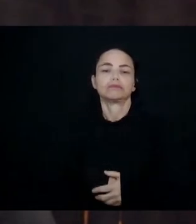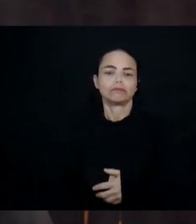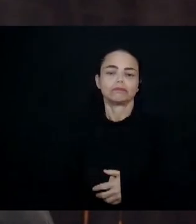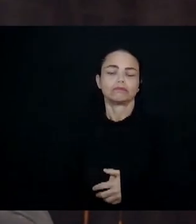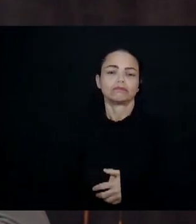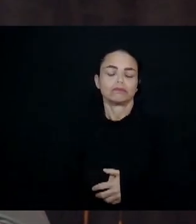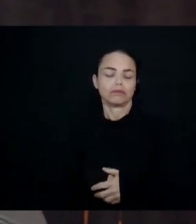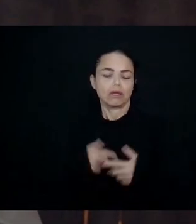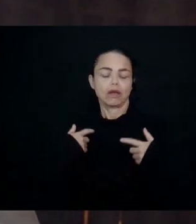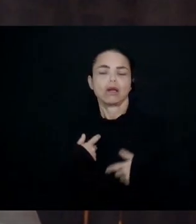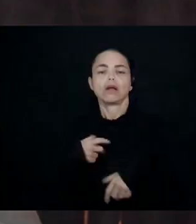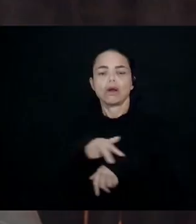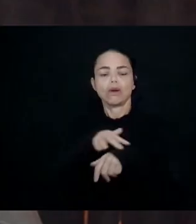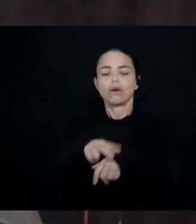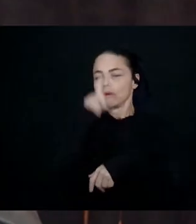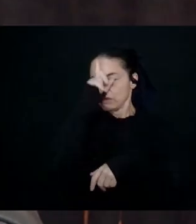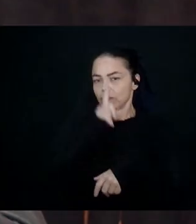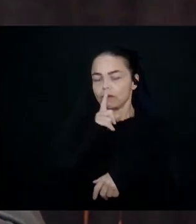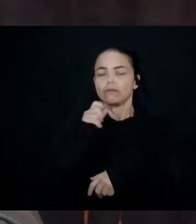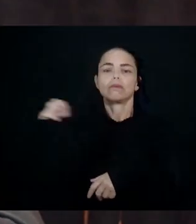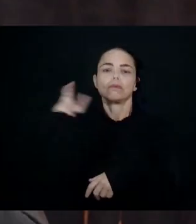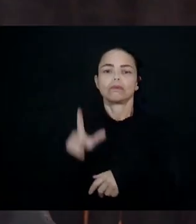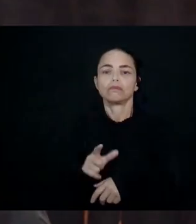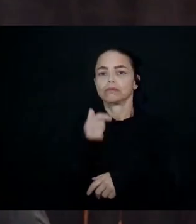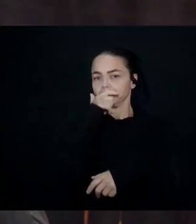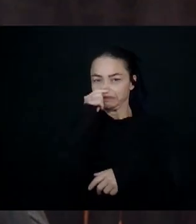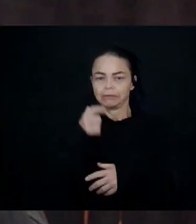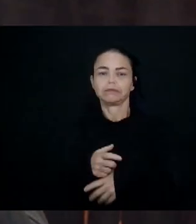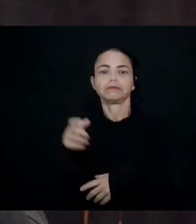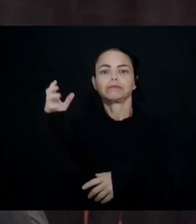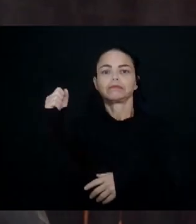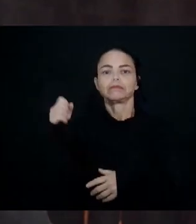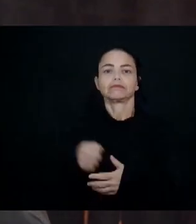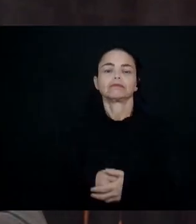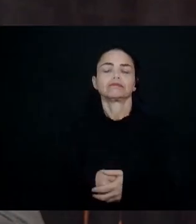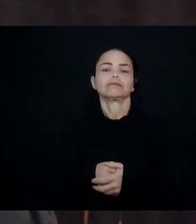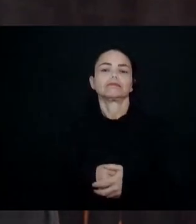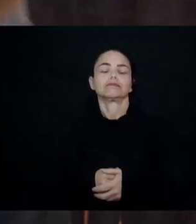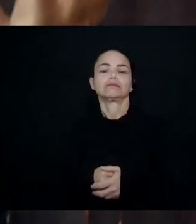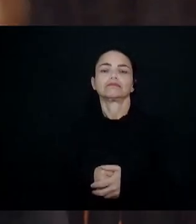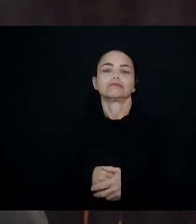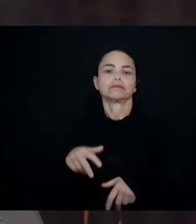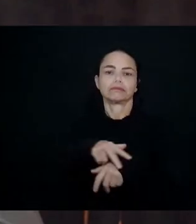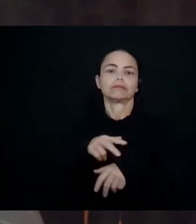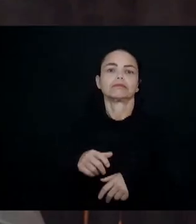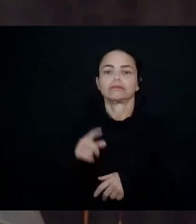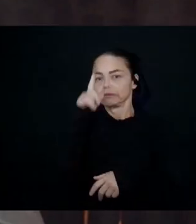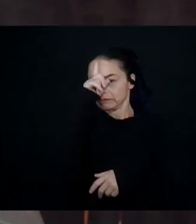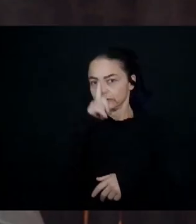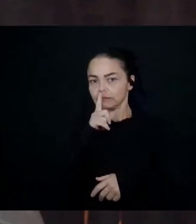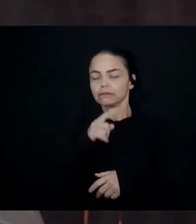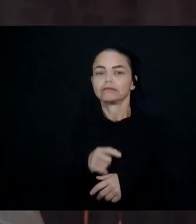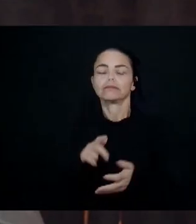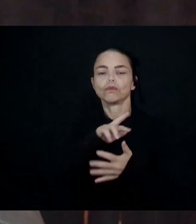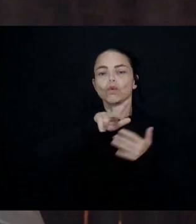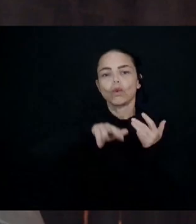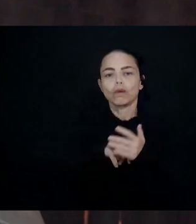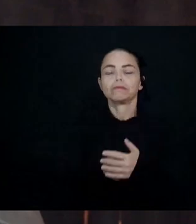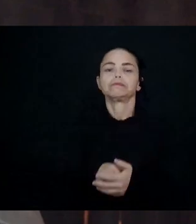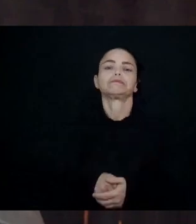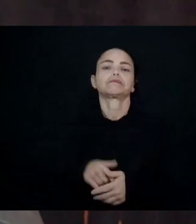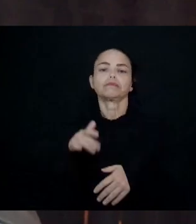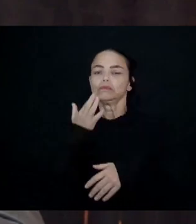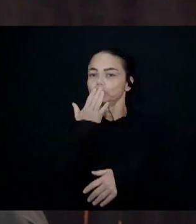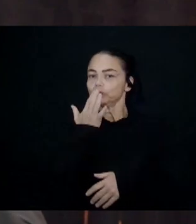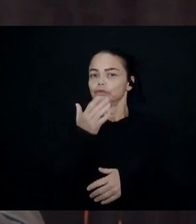camisa amarela, azul, branca, né? Agora, antes era tudo com a camisa amarela, né? Agora trouxe todas as cores também para esse